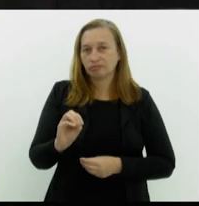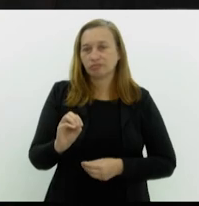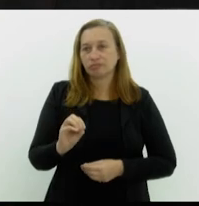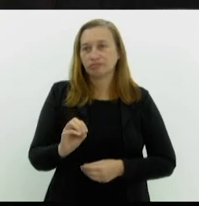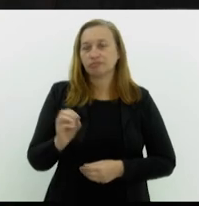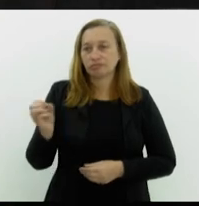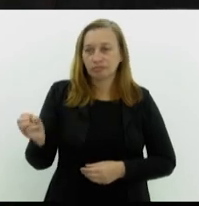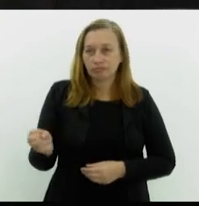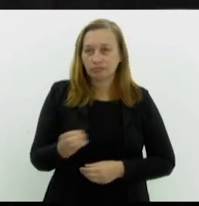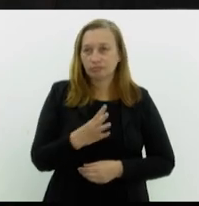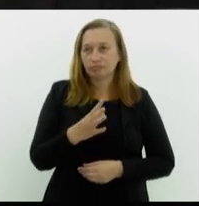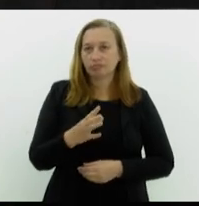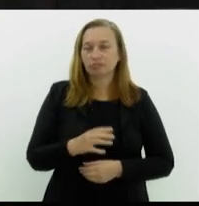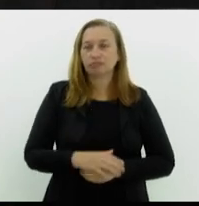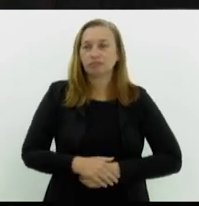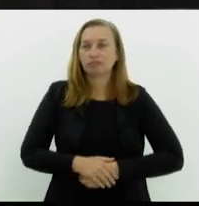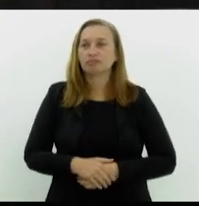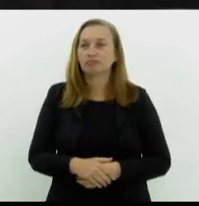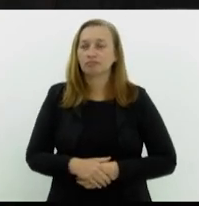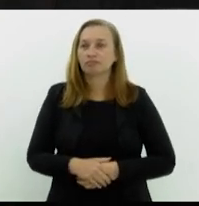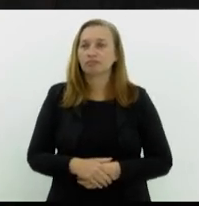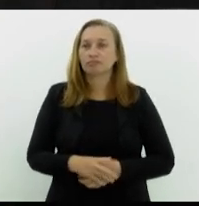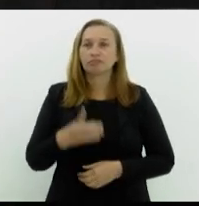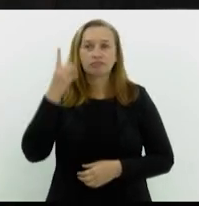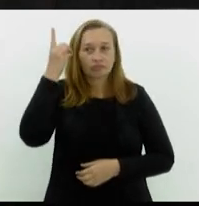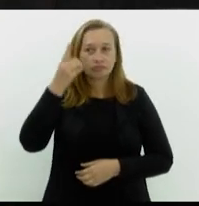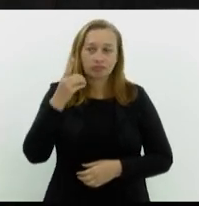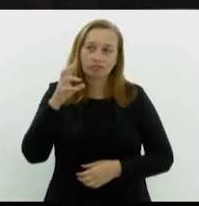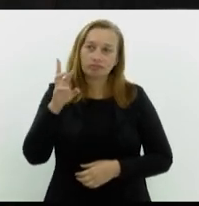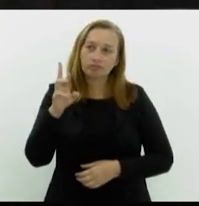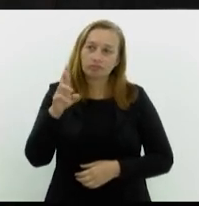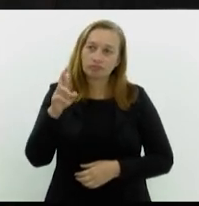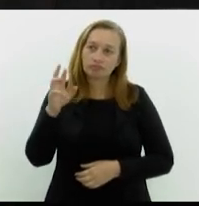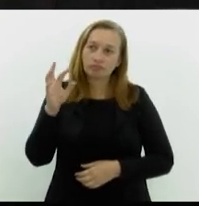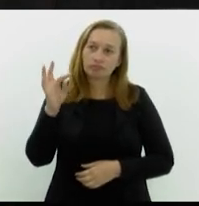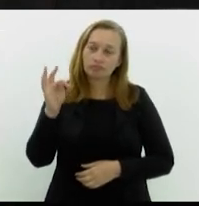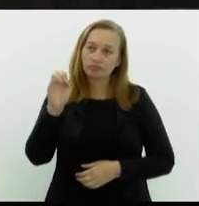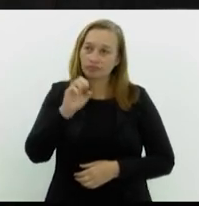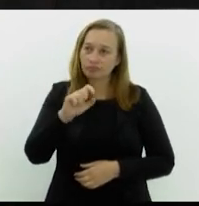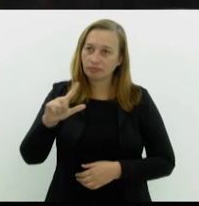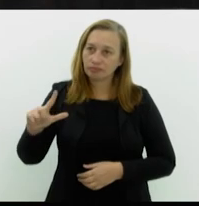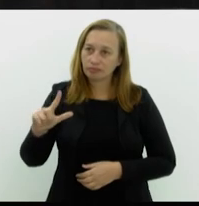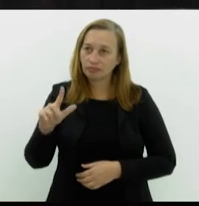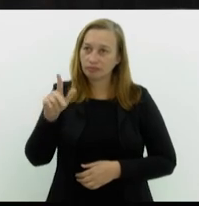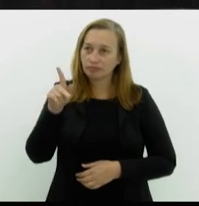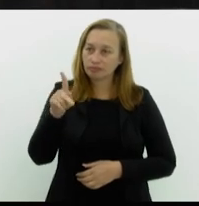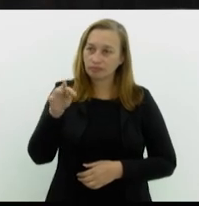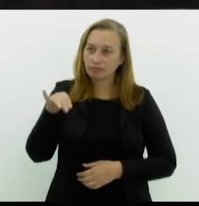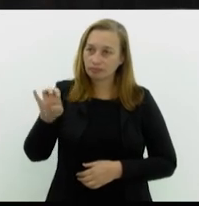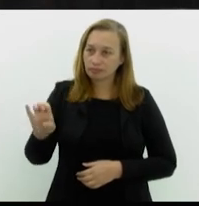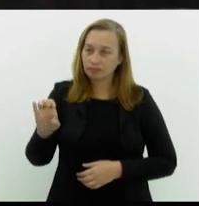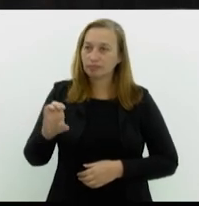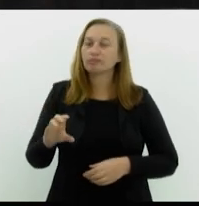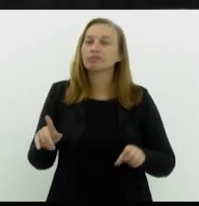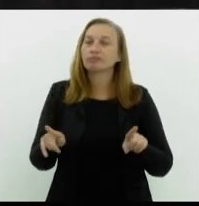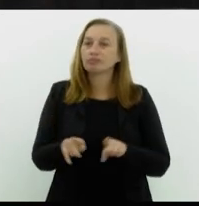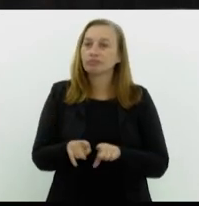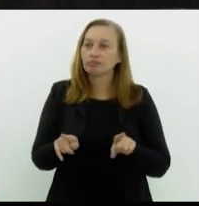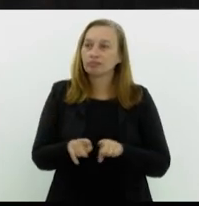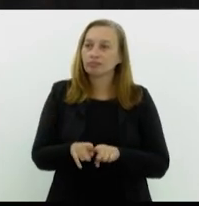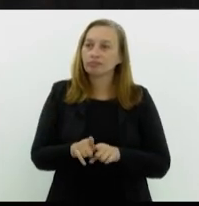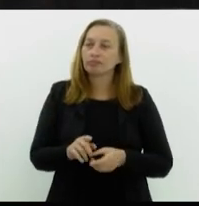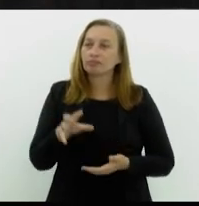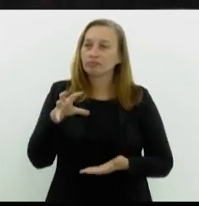novo titular, que é o deputado Rafael Pisciani. Vou também fazer